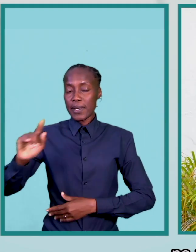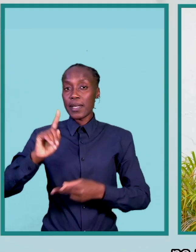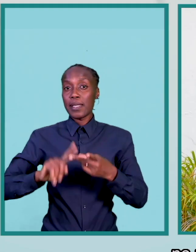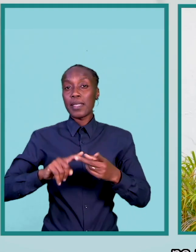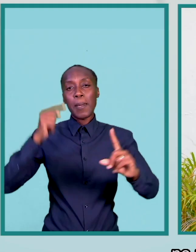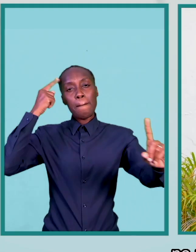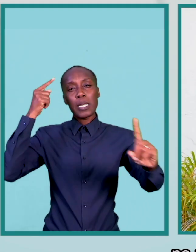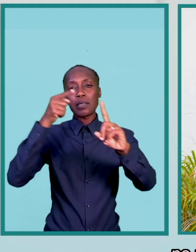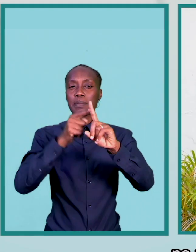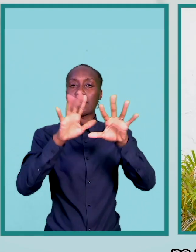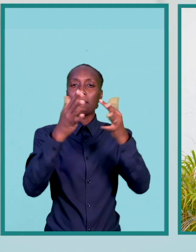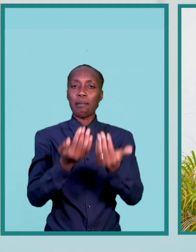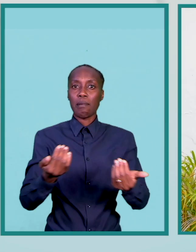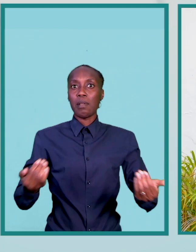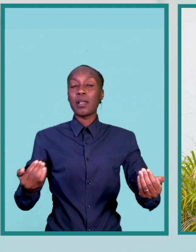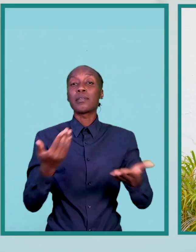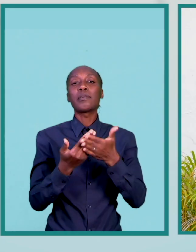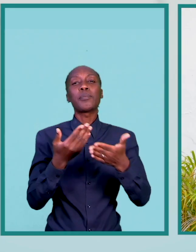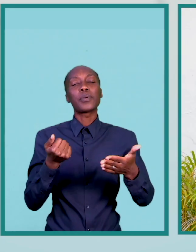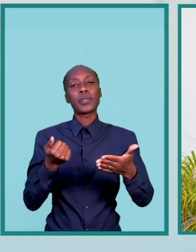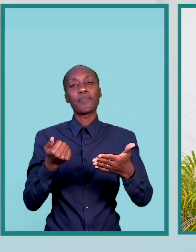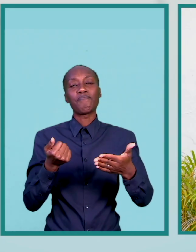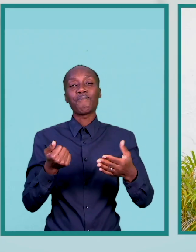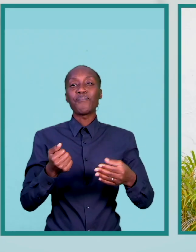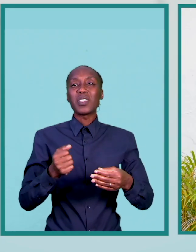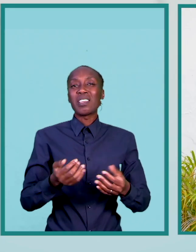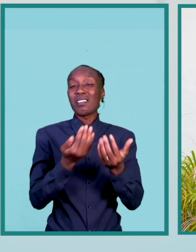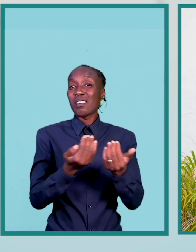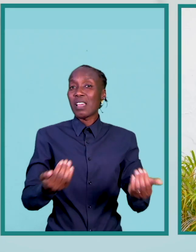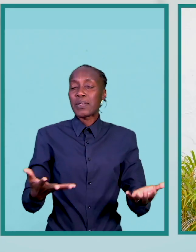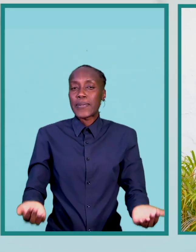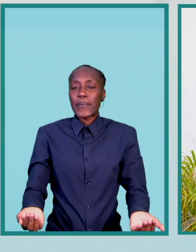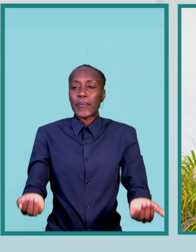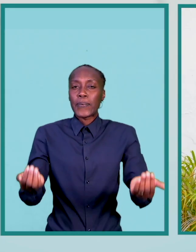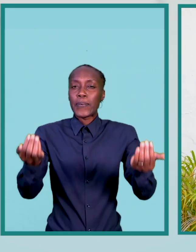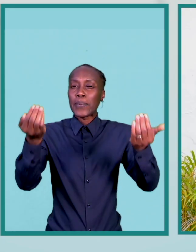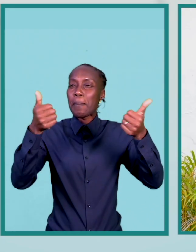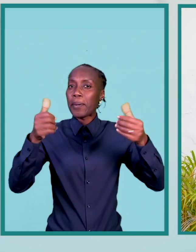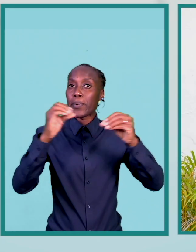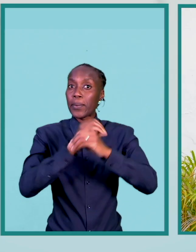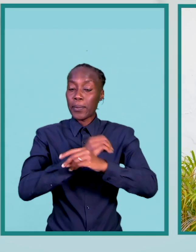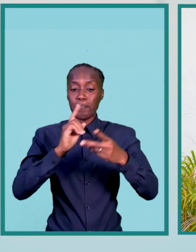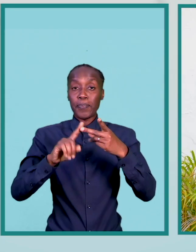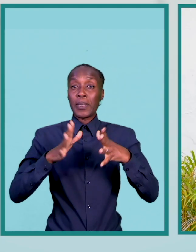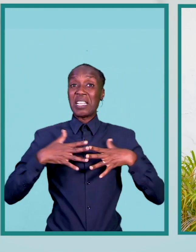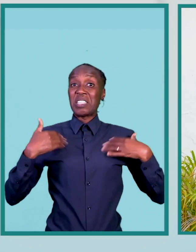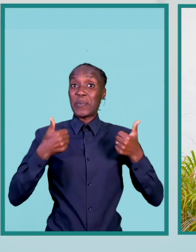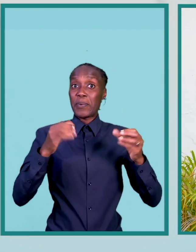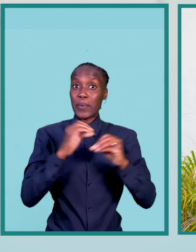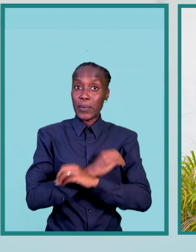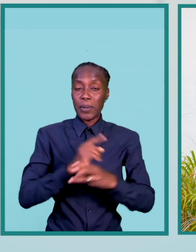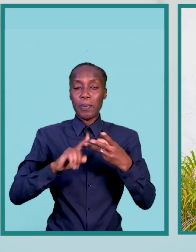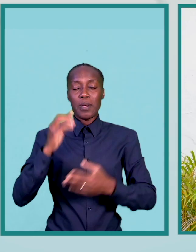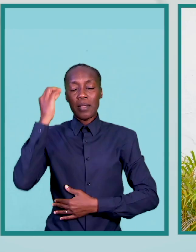nas vidas das crianças em si, porque limitam o crescimento, a saúde e